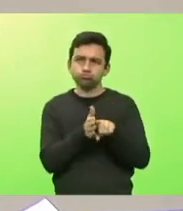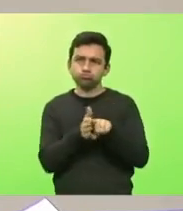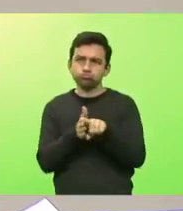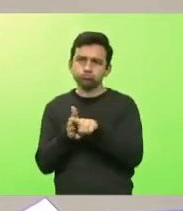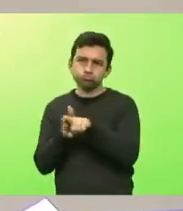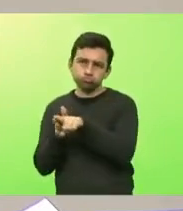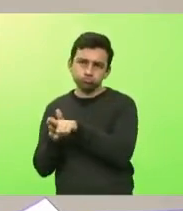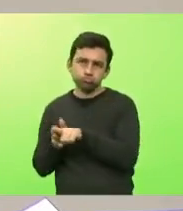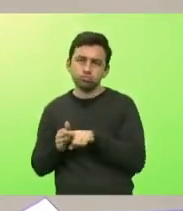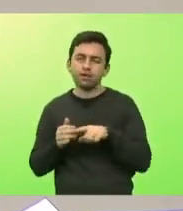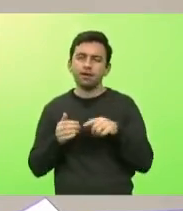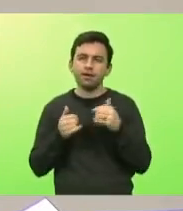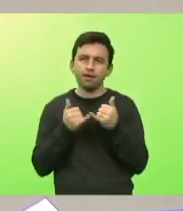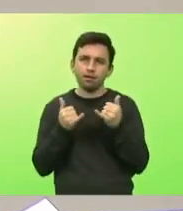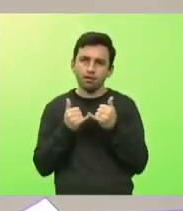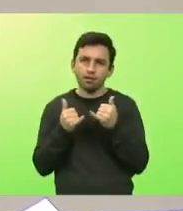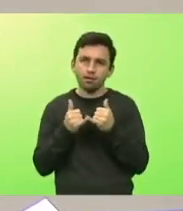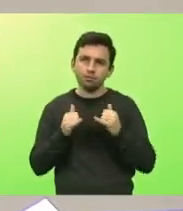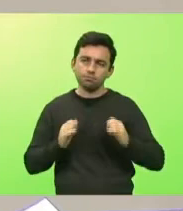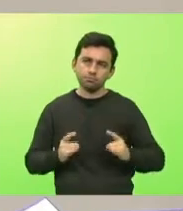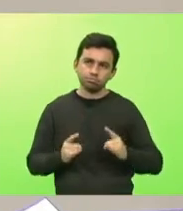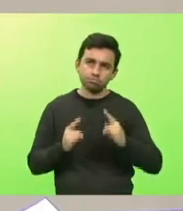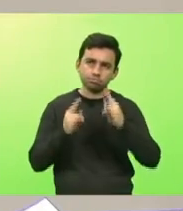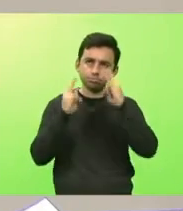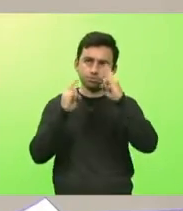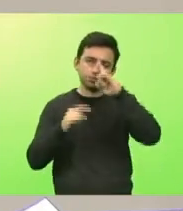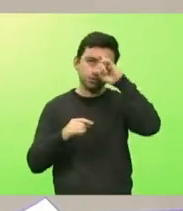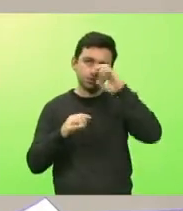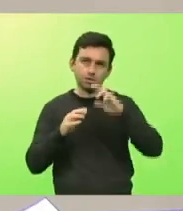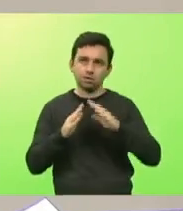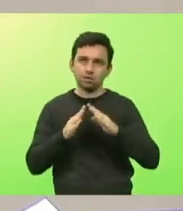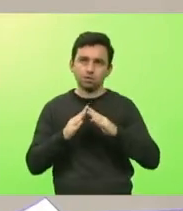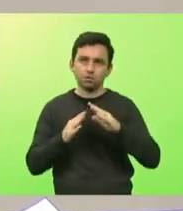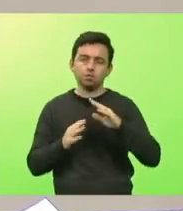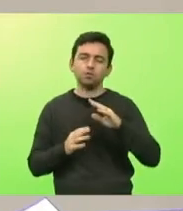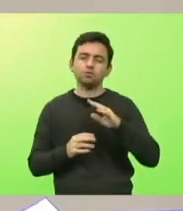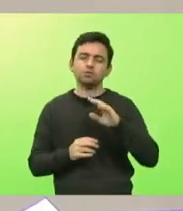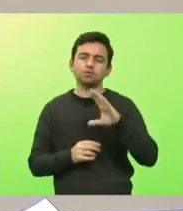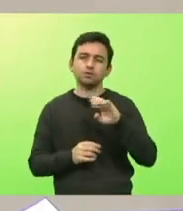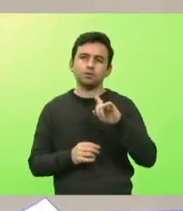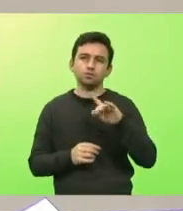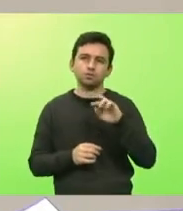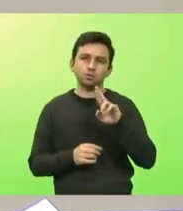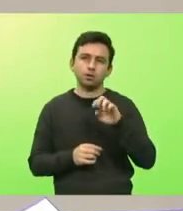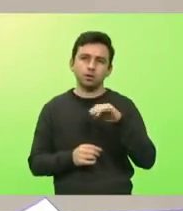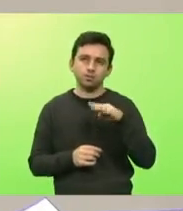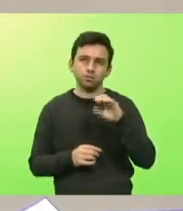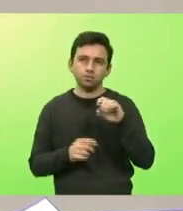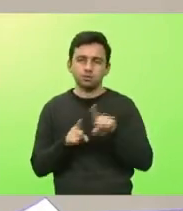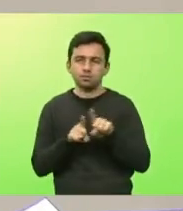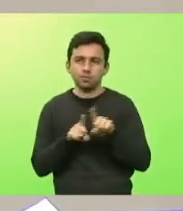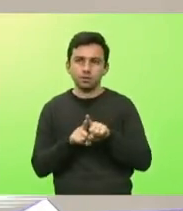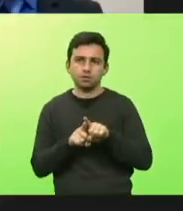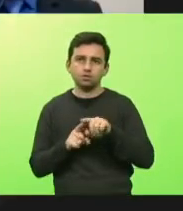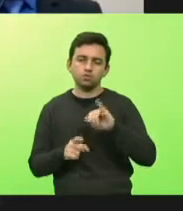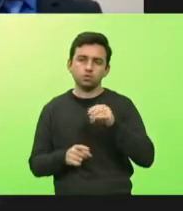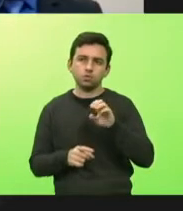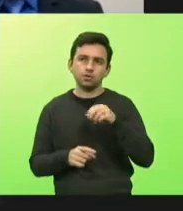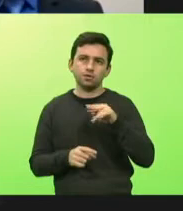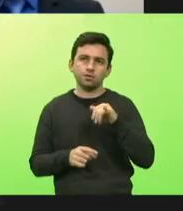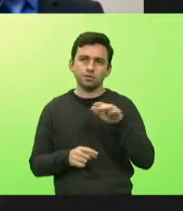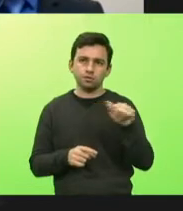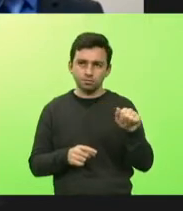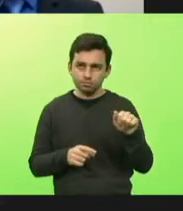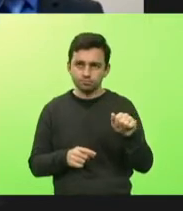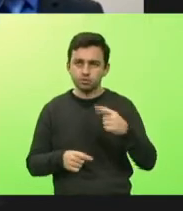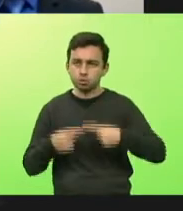elétricas prediais do Hospital Governador Celso Ramos, Hospital Regional de São José e Hospital Infantil Joana de Gusmão. É em discussão. Não